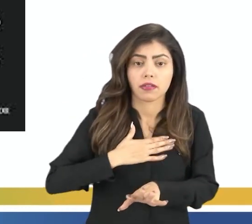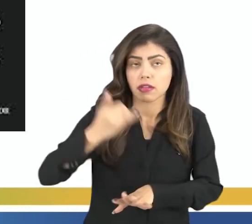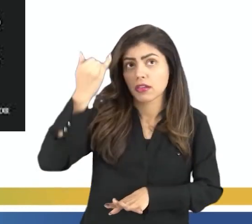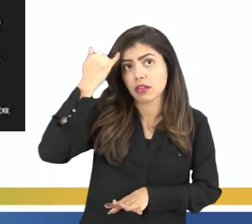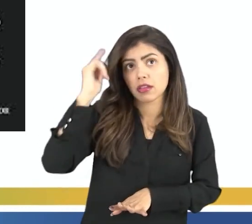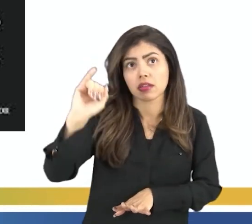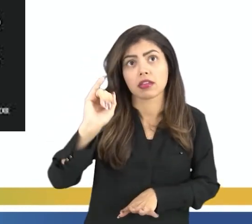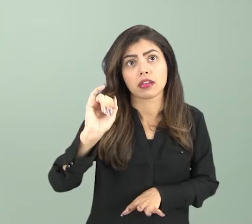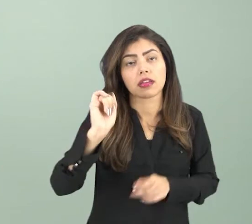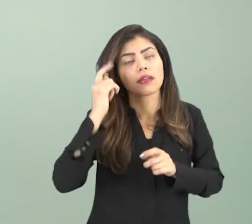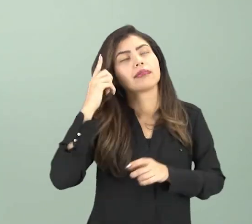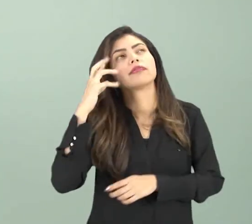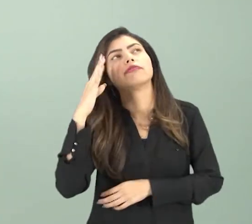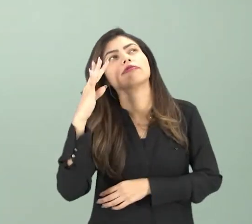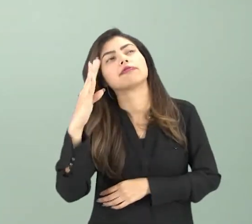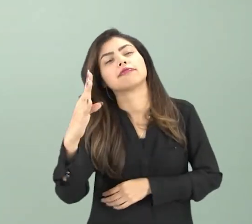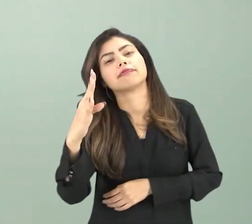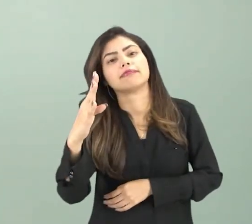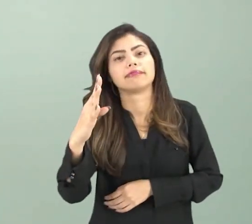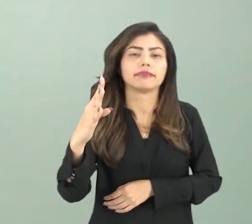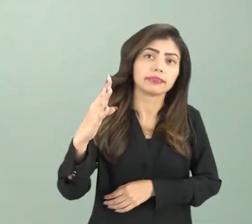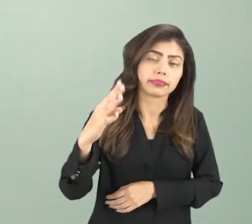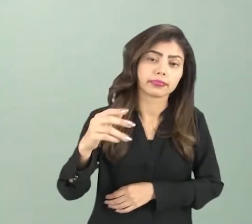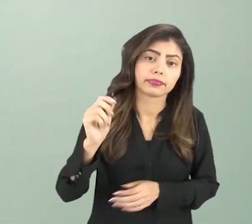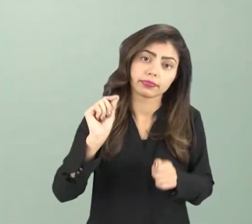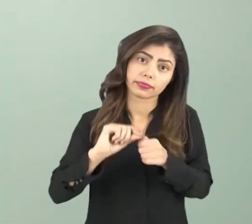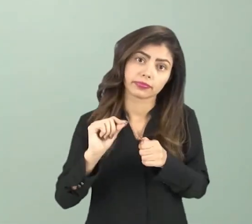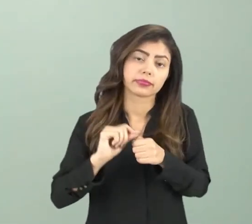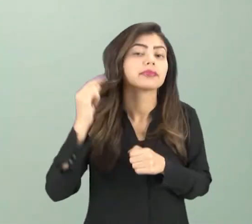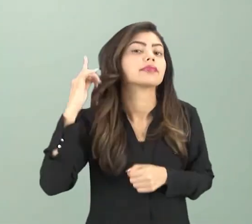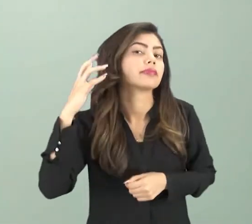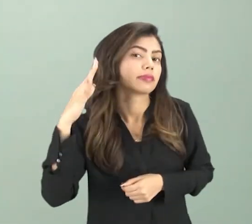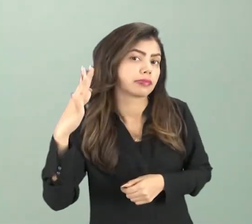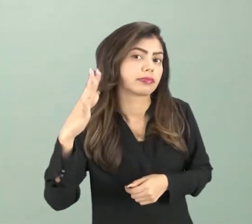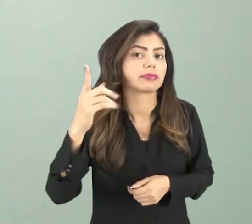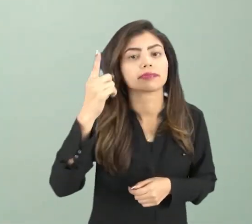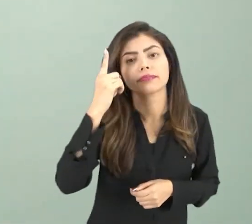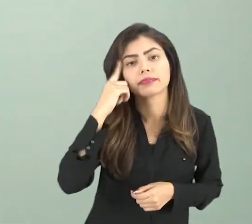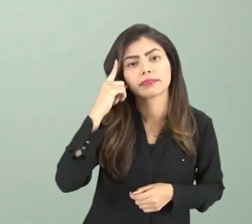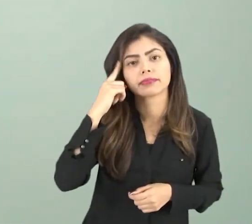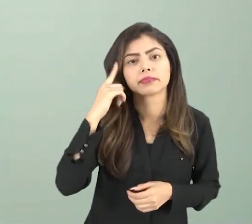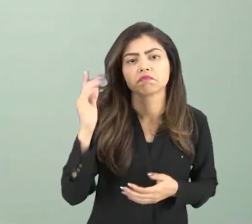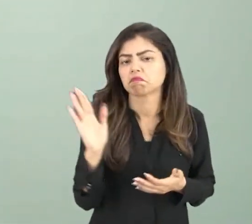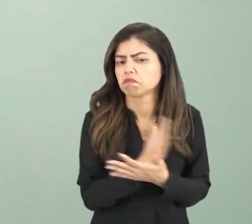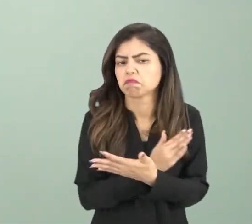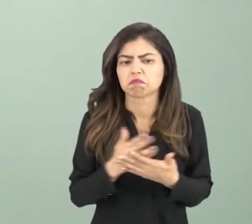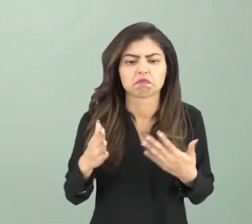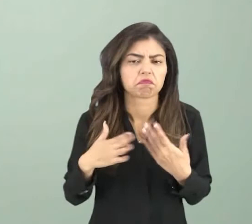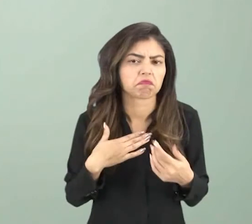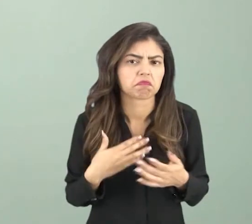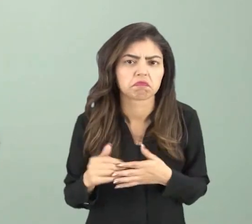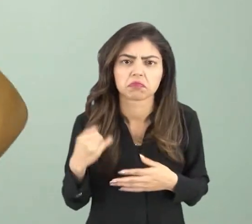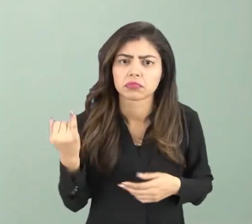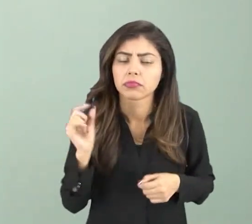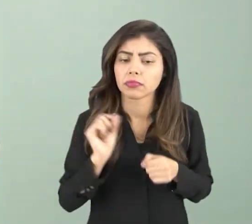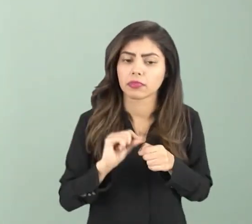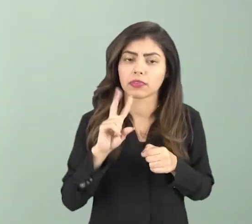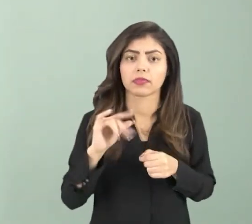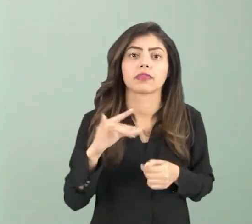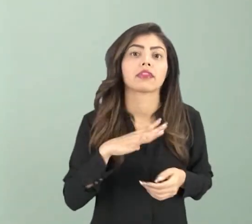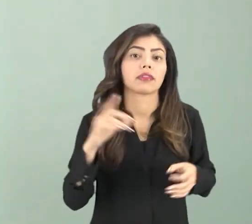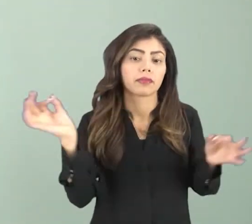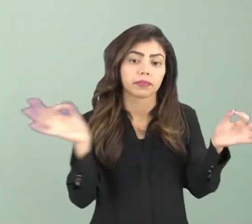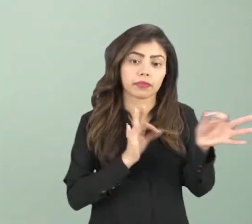as minhas fantasias. Façam igual a Anne Frank, sonhem, pensem. Não importa se vai acontecer ou não, mas